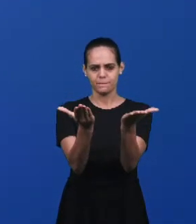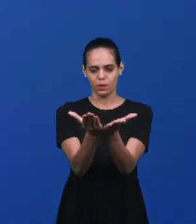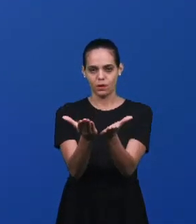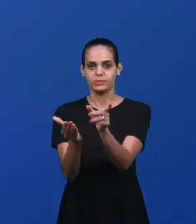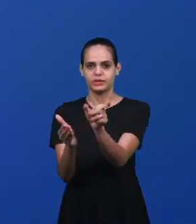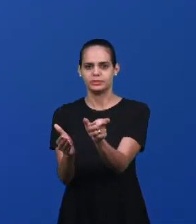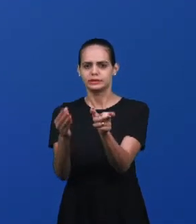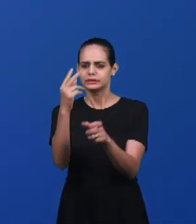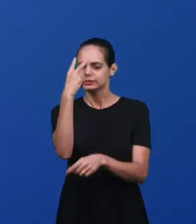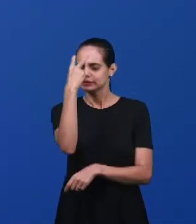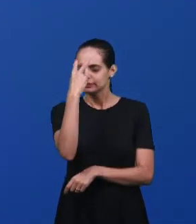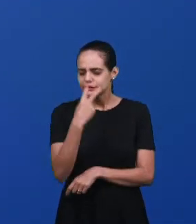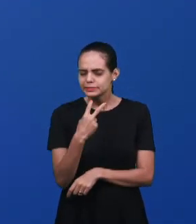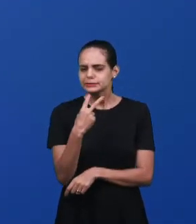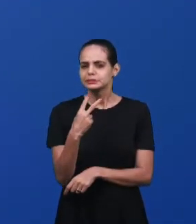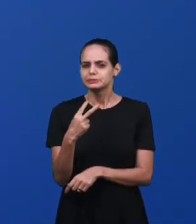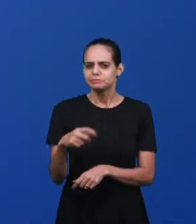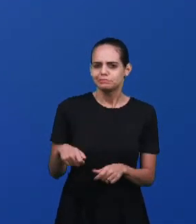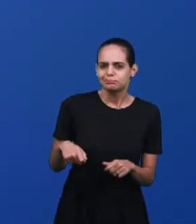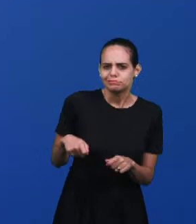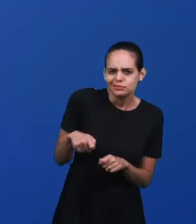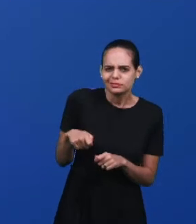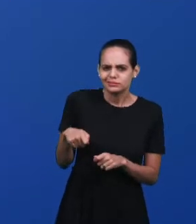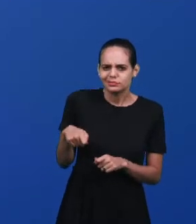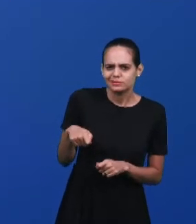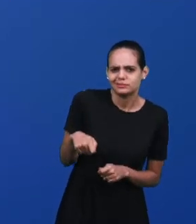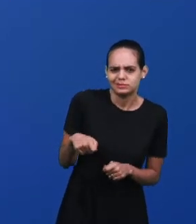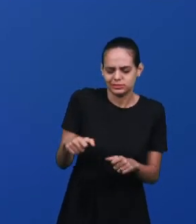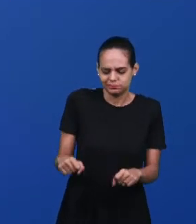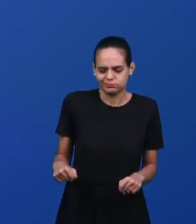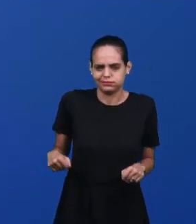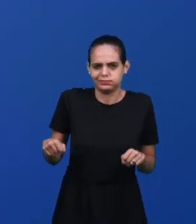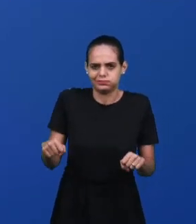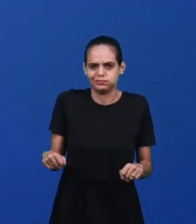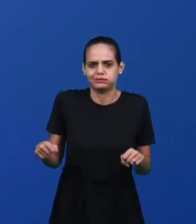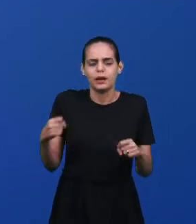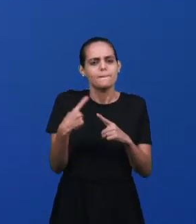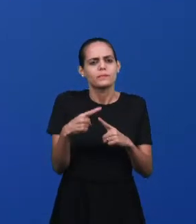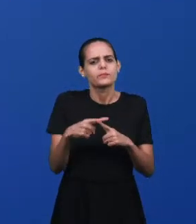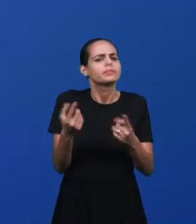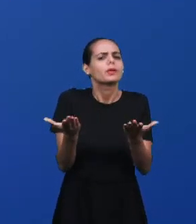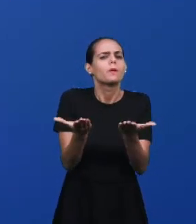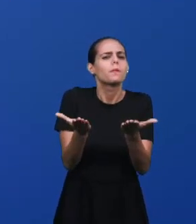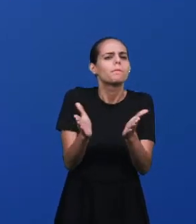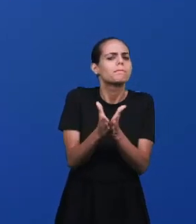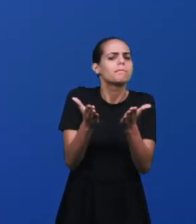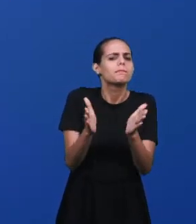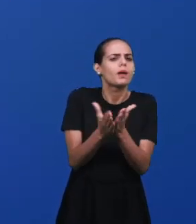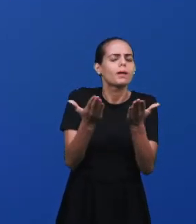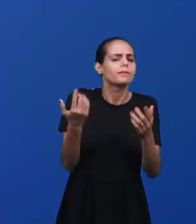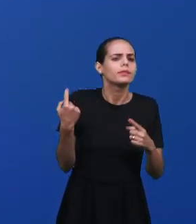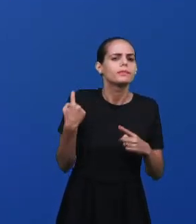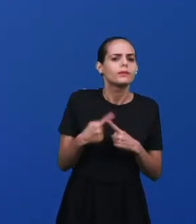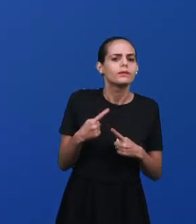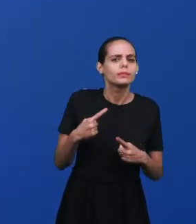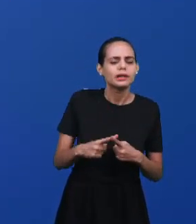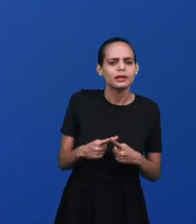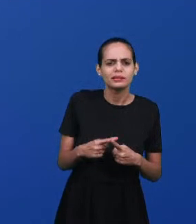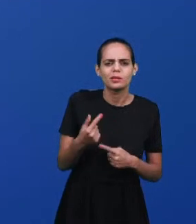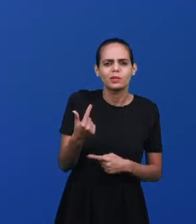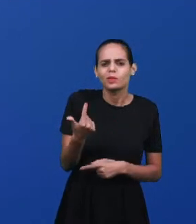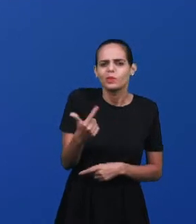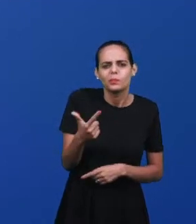cegos. Primeiro, pobres, porque o pobre, ele não tem nenhuma riqueza sobrando. Aquilo que ele tem não tem